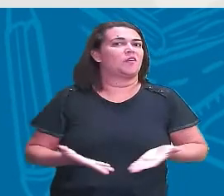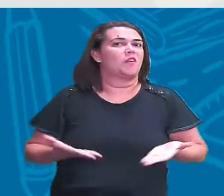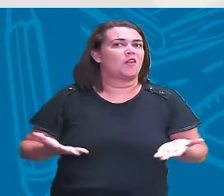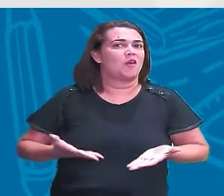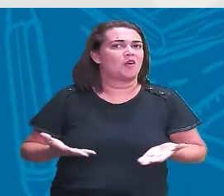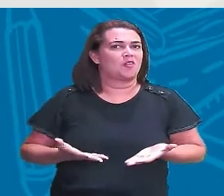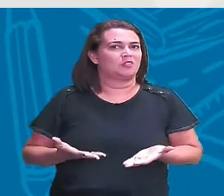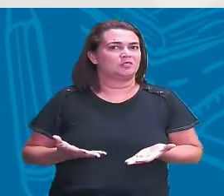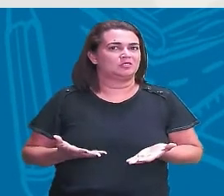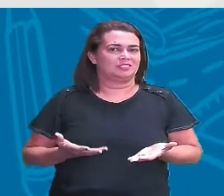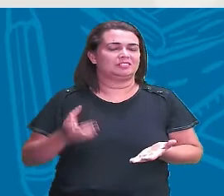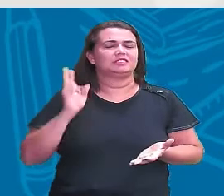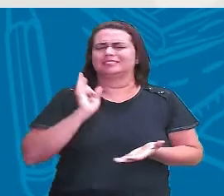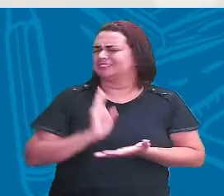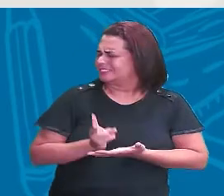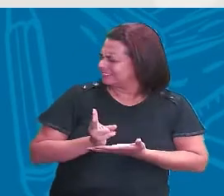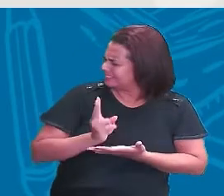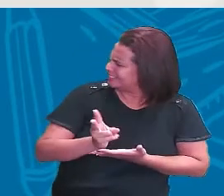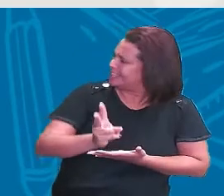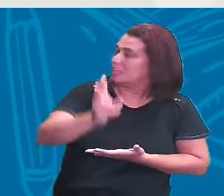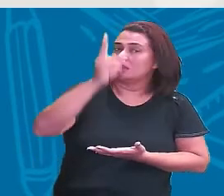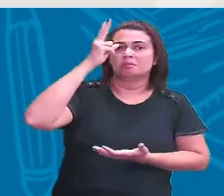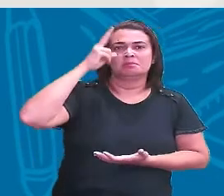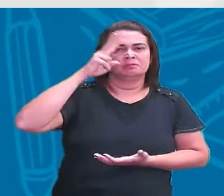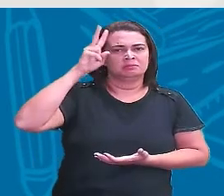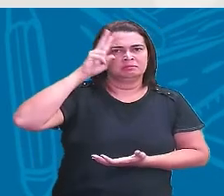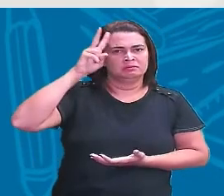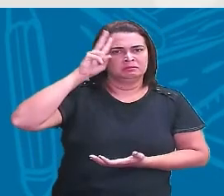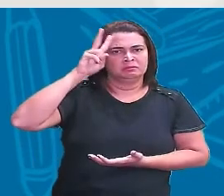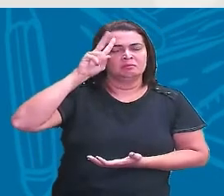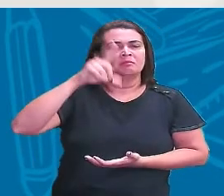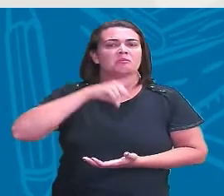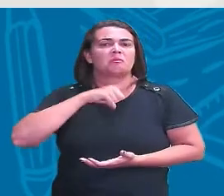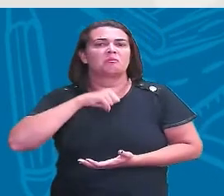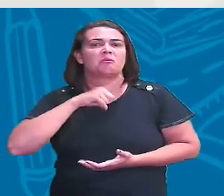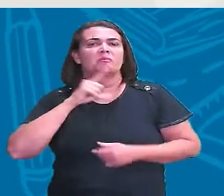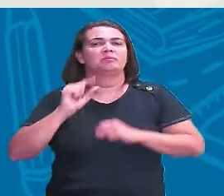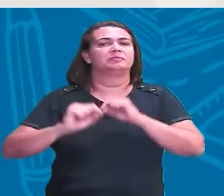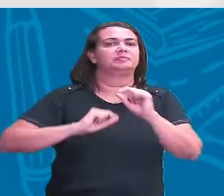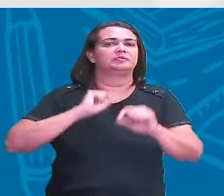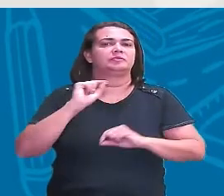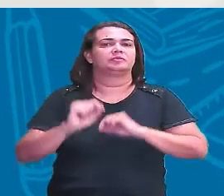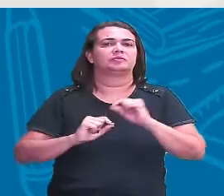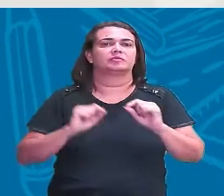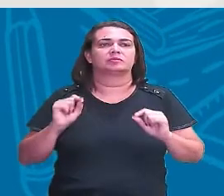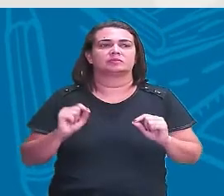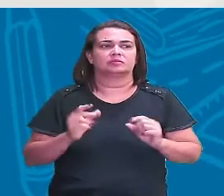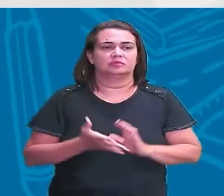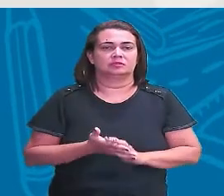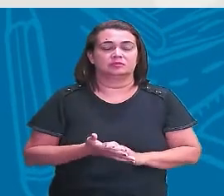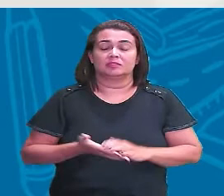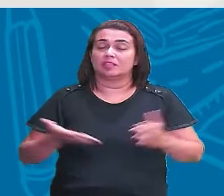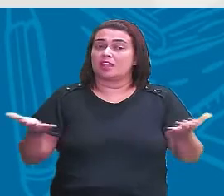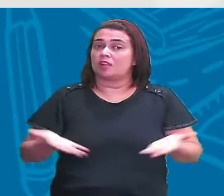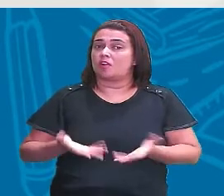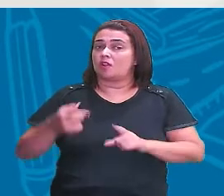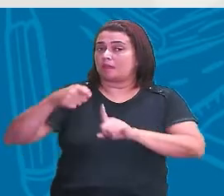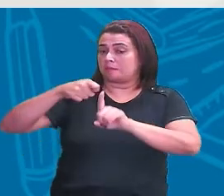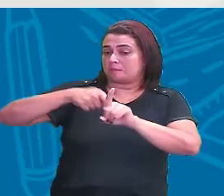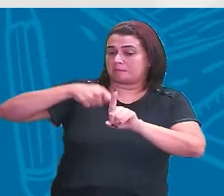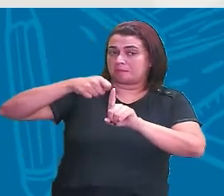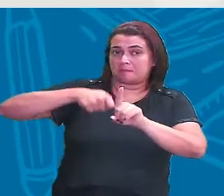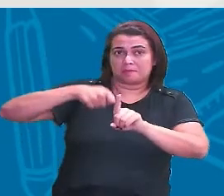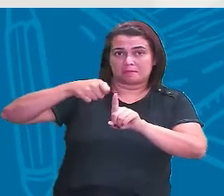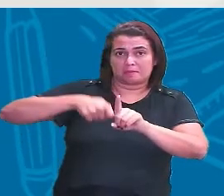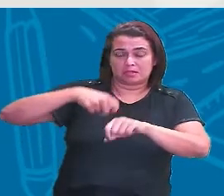podia deixar de trazer para vocês a história de hoje. E na nossa história de hoje tem a ver com a comemoração desse mês, né? A gente está